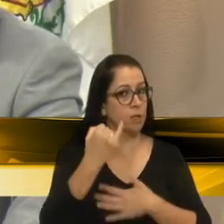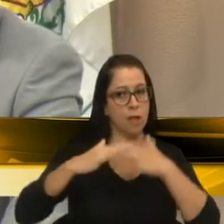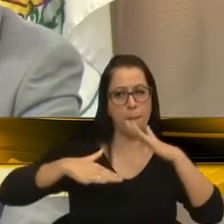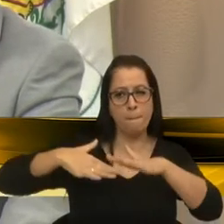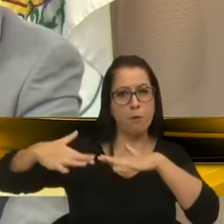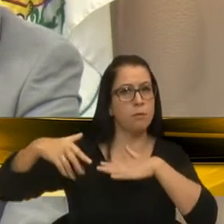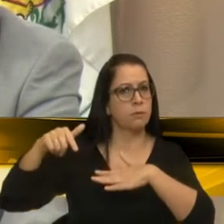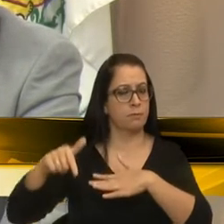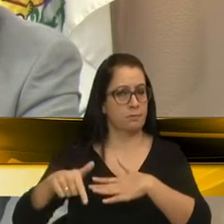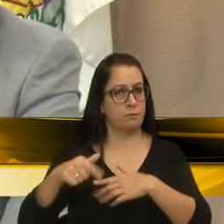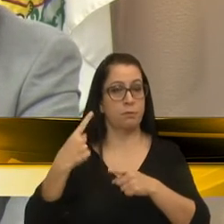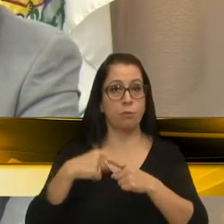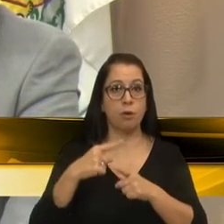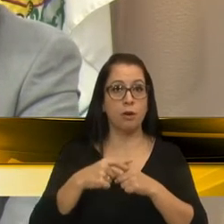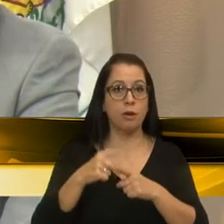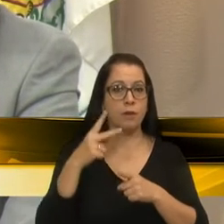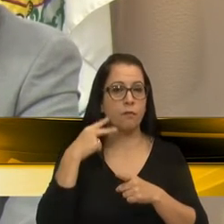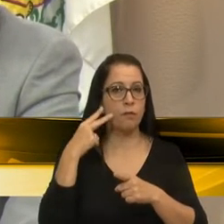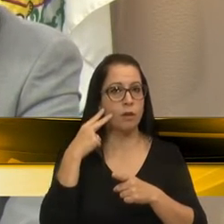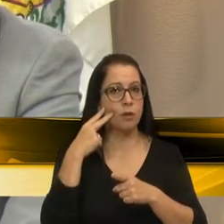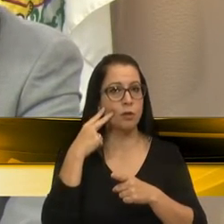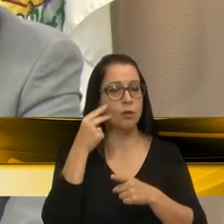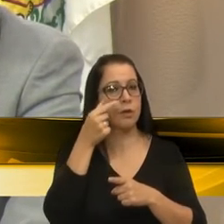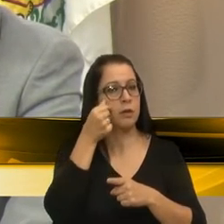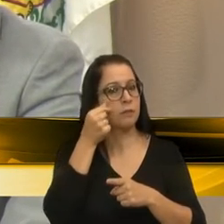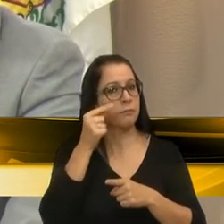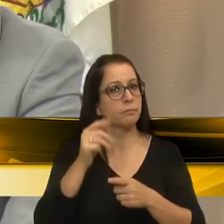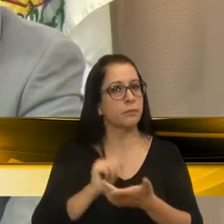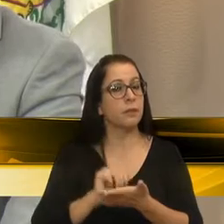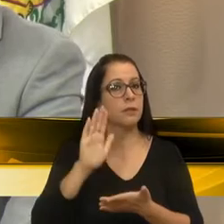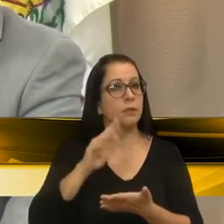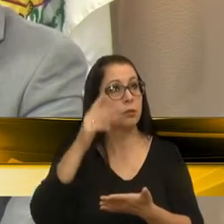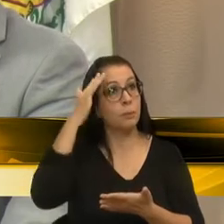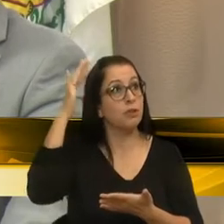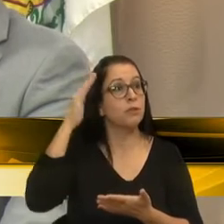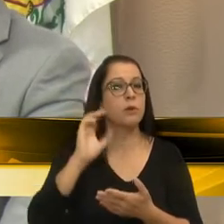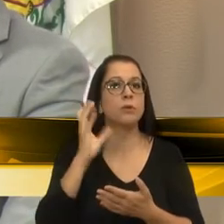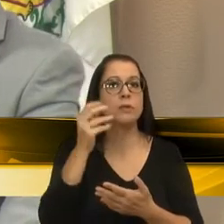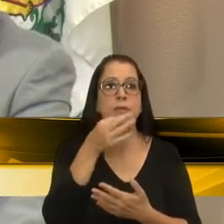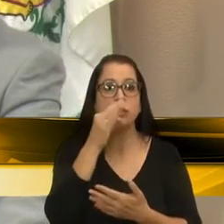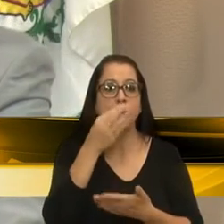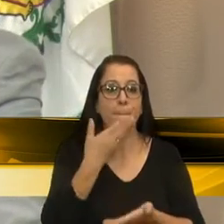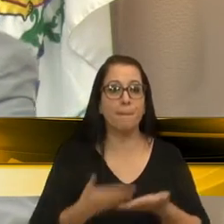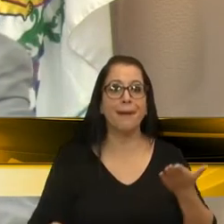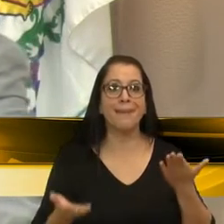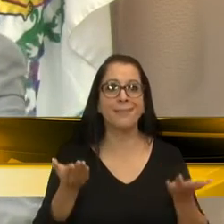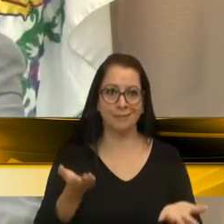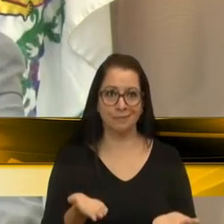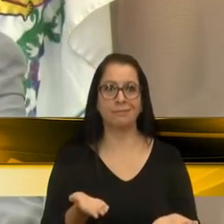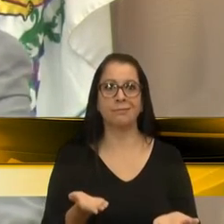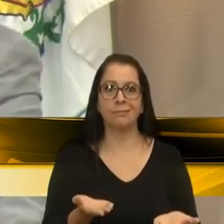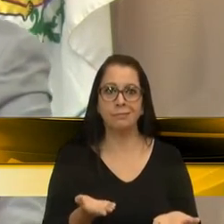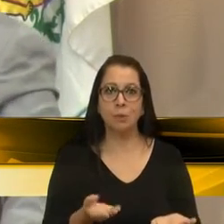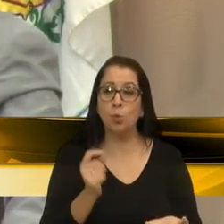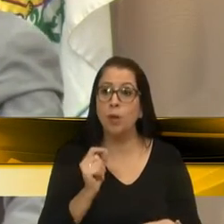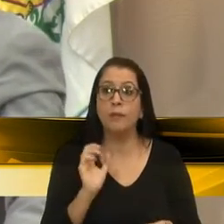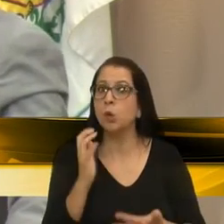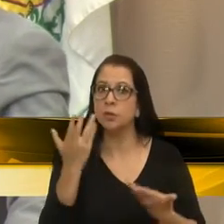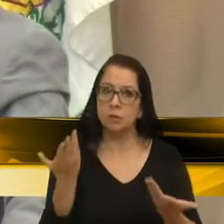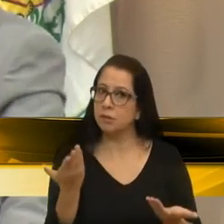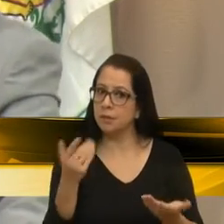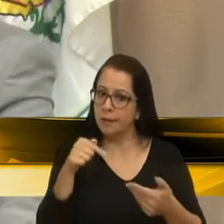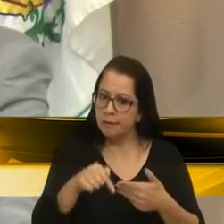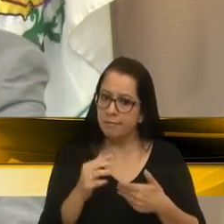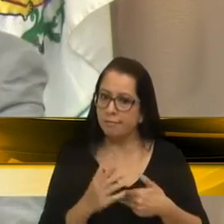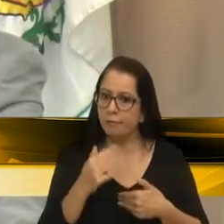Até porque, vereador Eloy, uma parte, vocês vereador, imaginem o que vai acontecer se Caxias do Sul perde essa situação, o que vai acontecer daqui